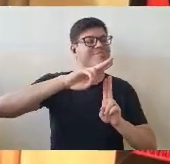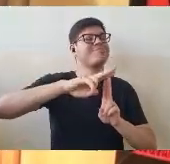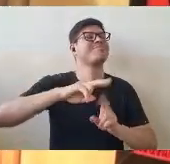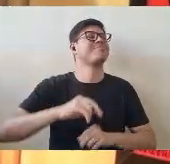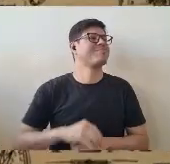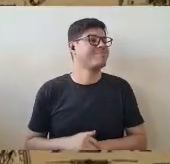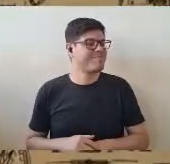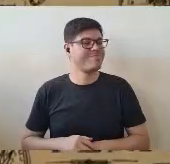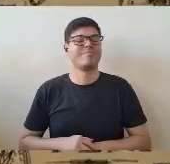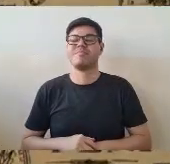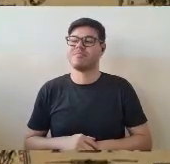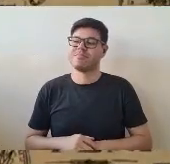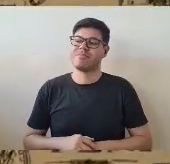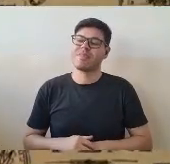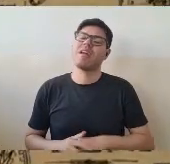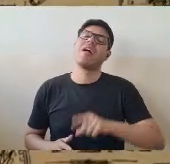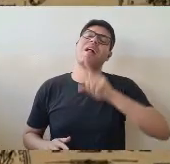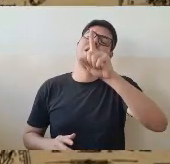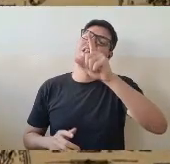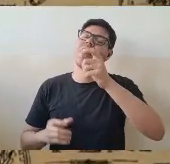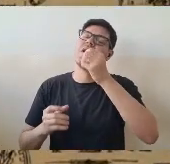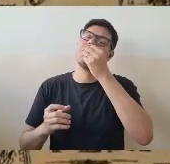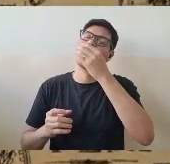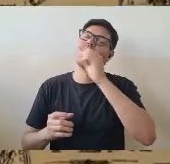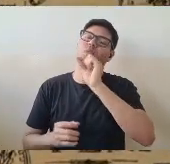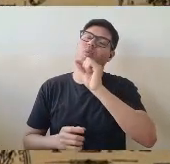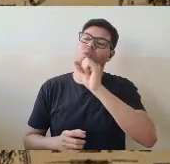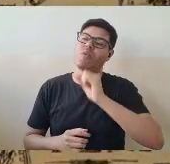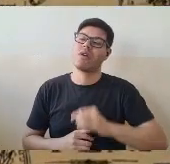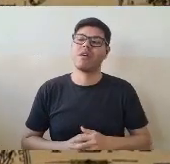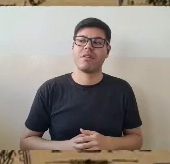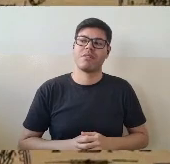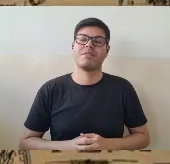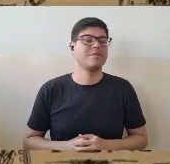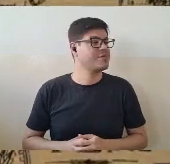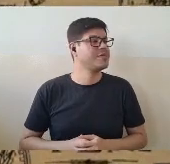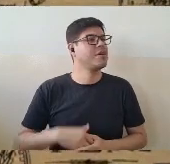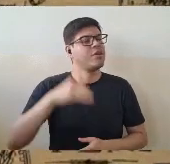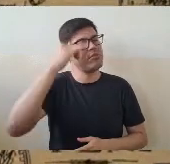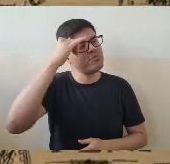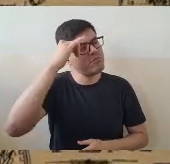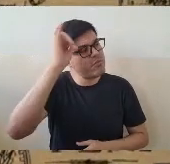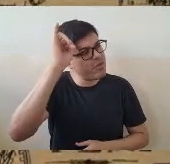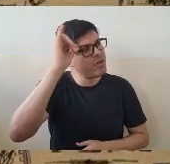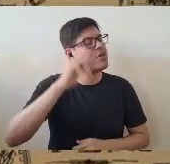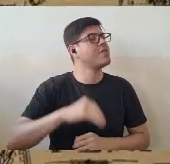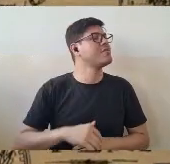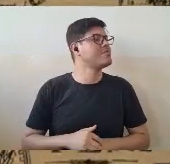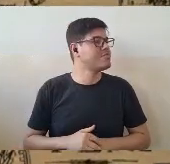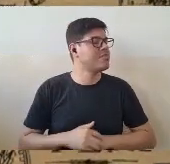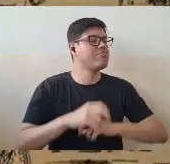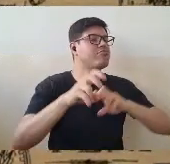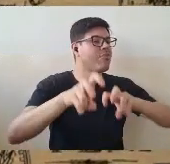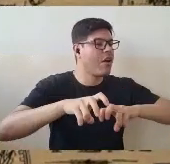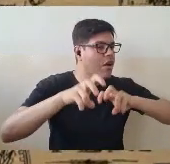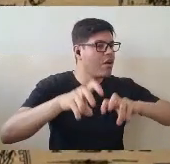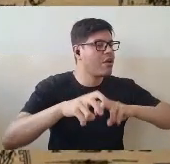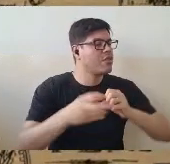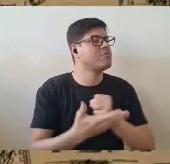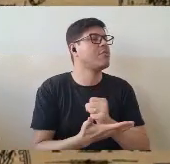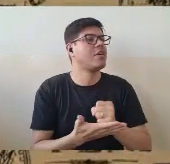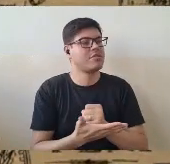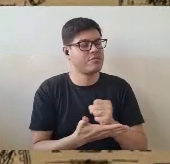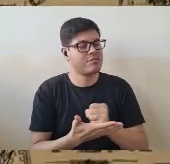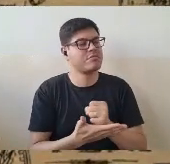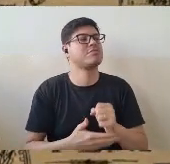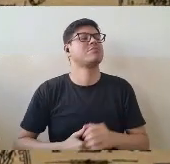bom? Uberaba é o zebu, né? É o boi? É boi, é pecuária, Pecuária. basicamente. Uberaba